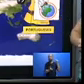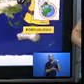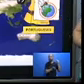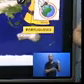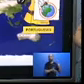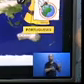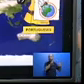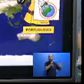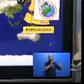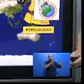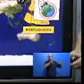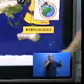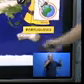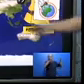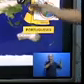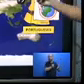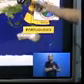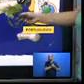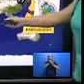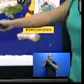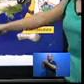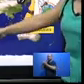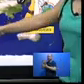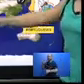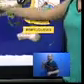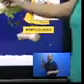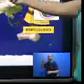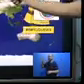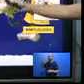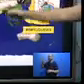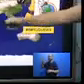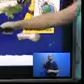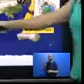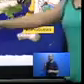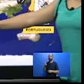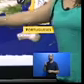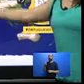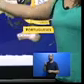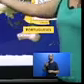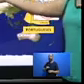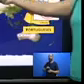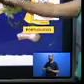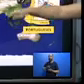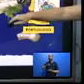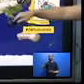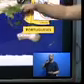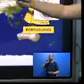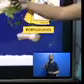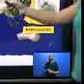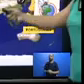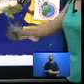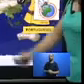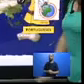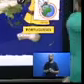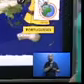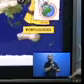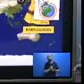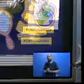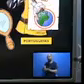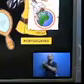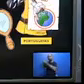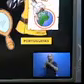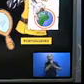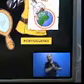Europa para a gente poder fazer dinheiro. E começou a levar a nossa madeira lá para a Europa.